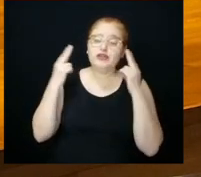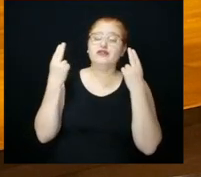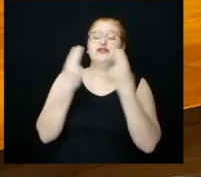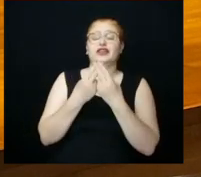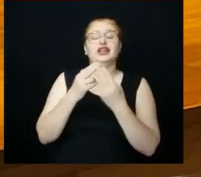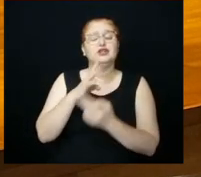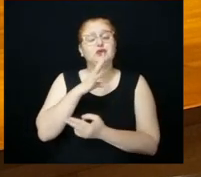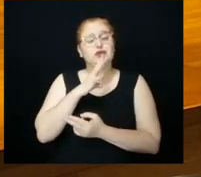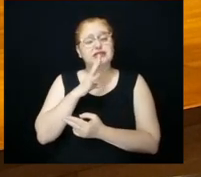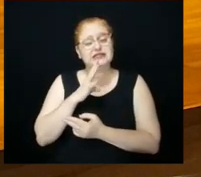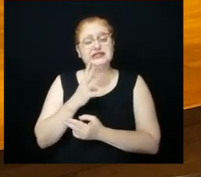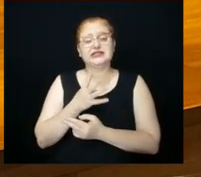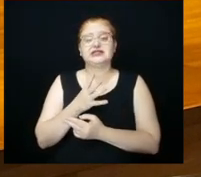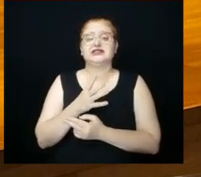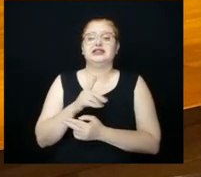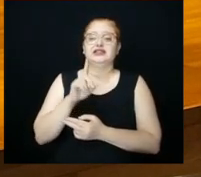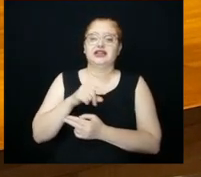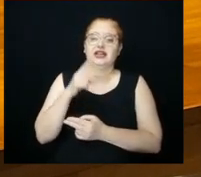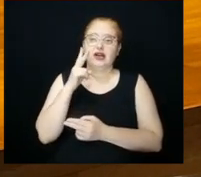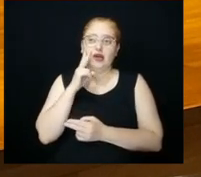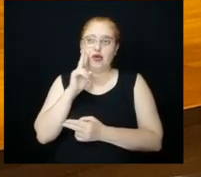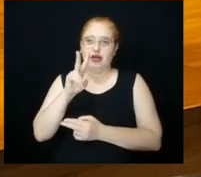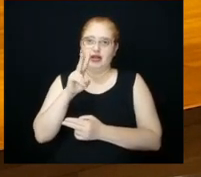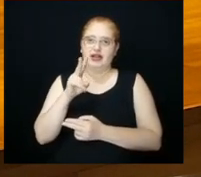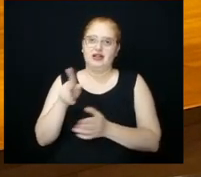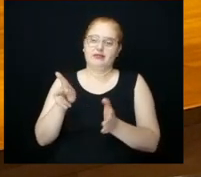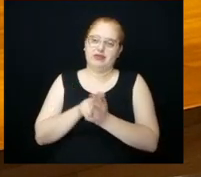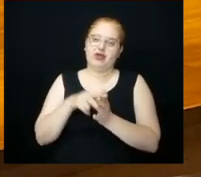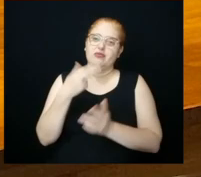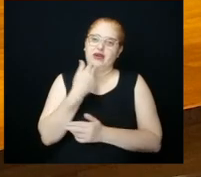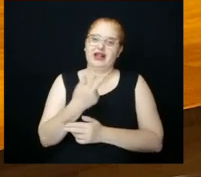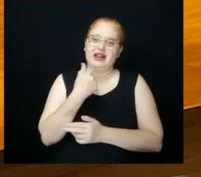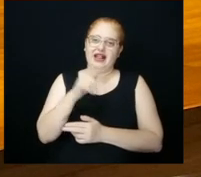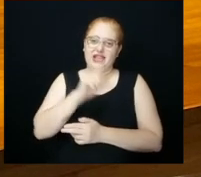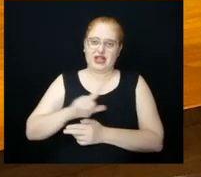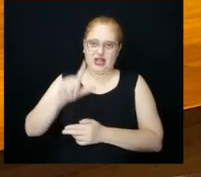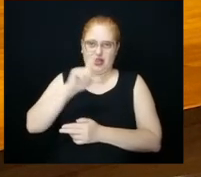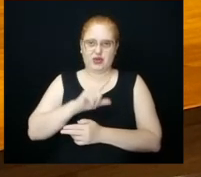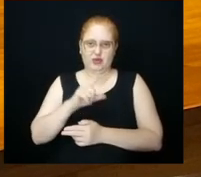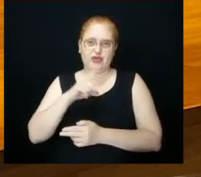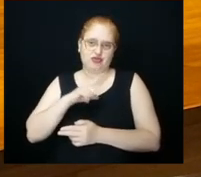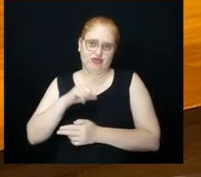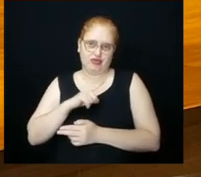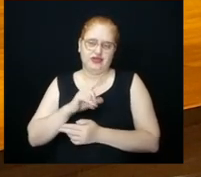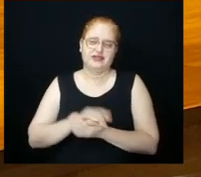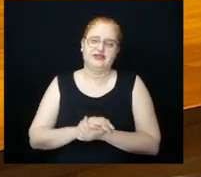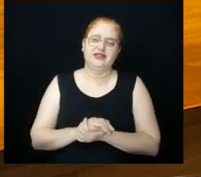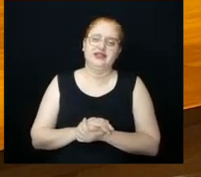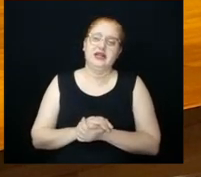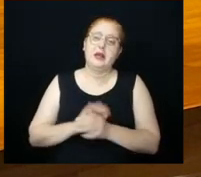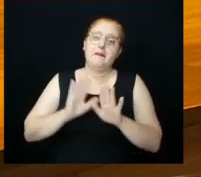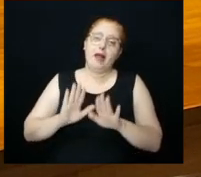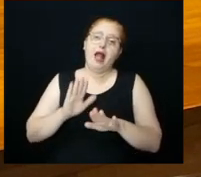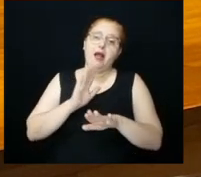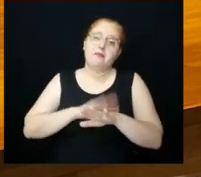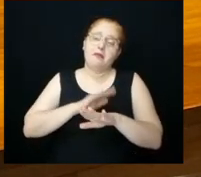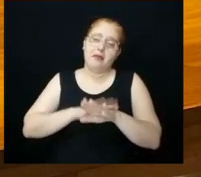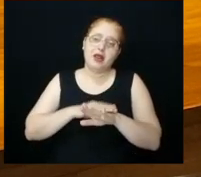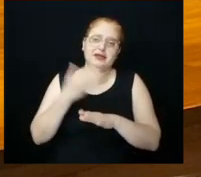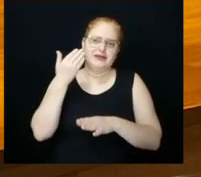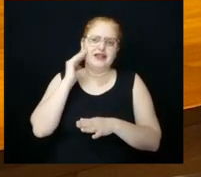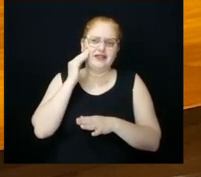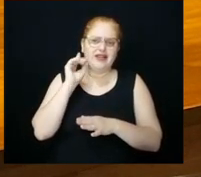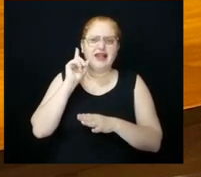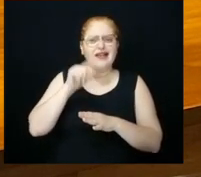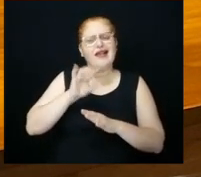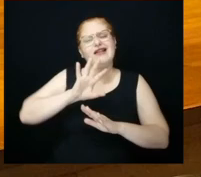quando era, né, que é um universo com um olhar inglês, né, a literatura inglesa que chegava para ela, né. E que, num primeiro momento, tudo bem, ela entendia que